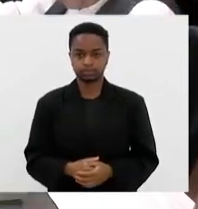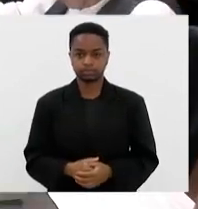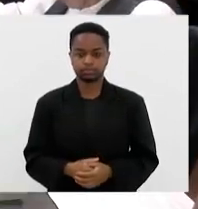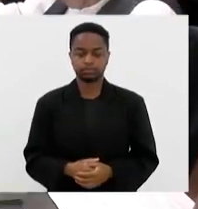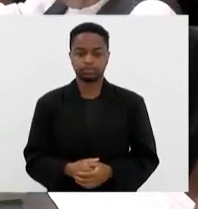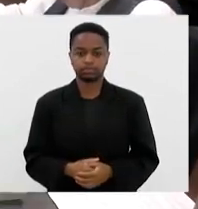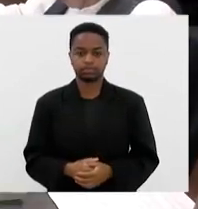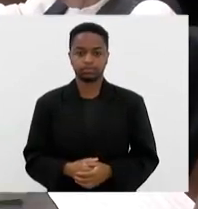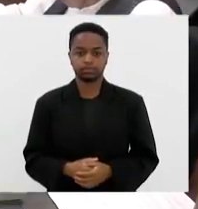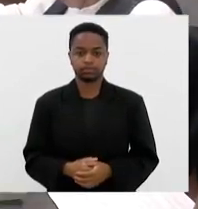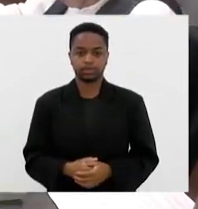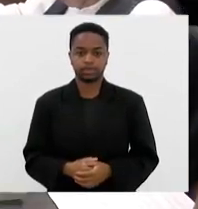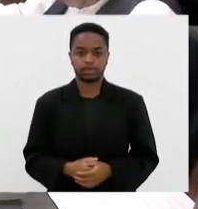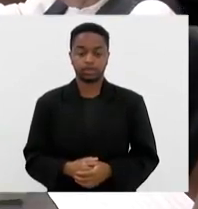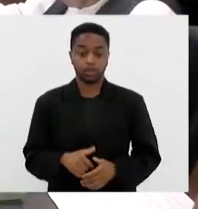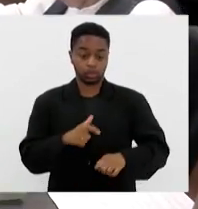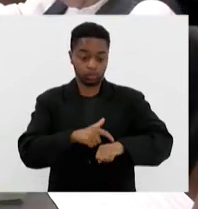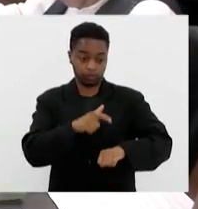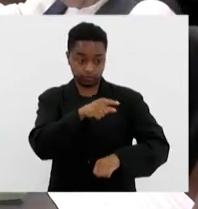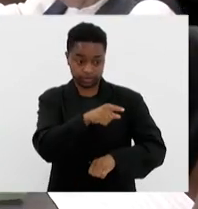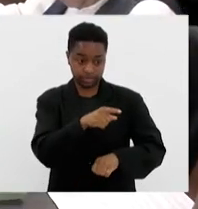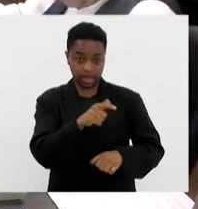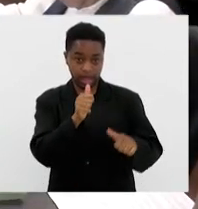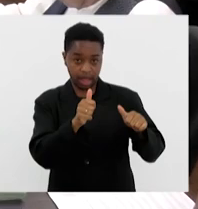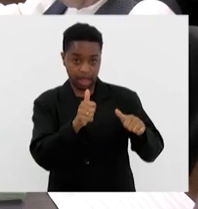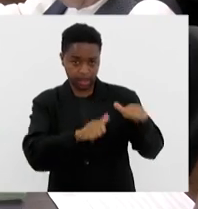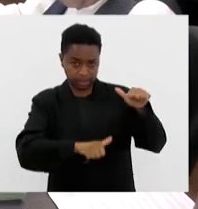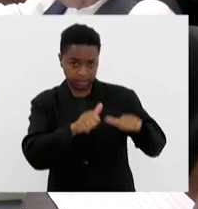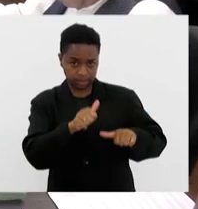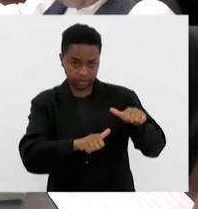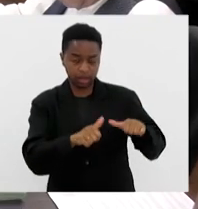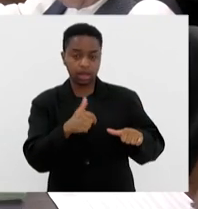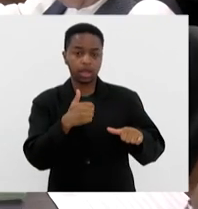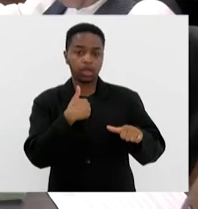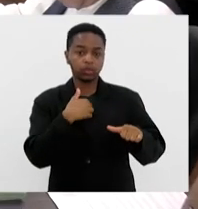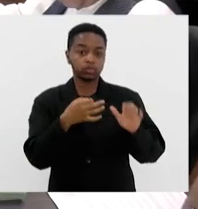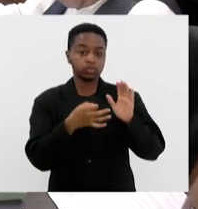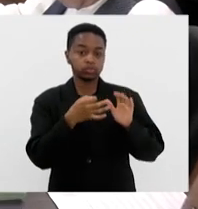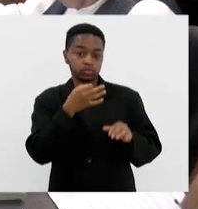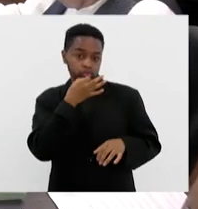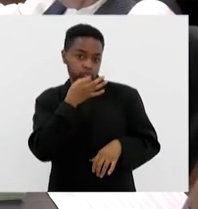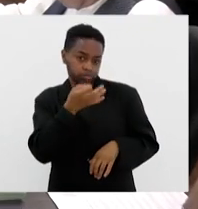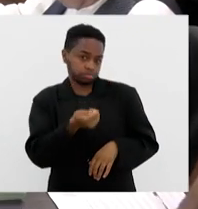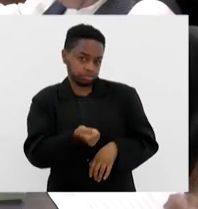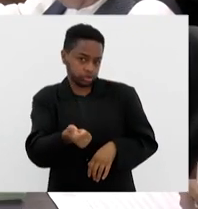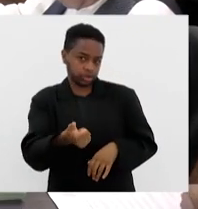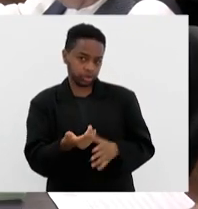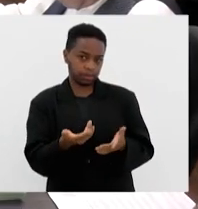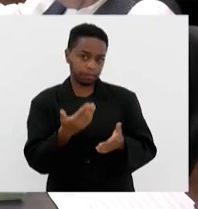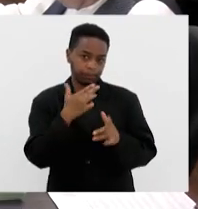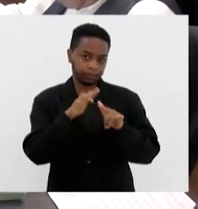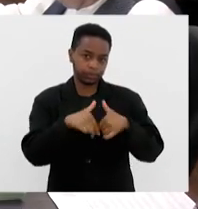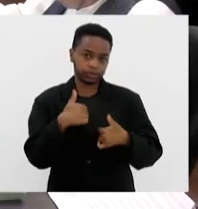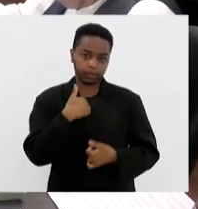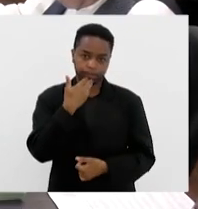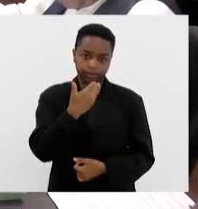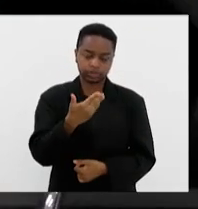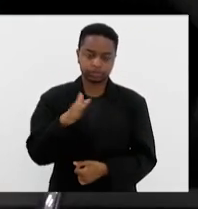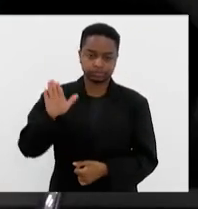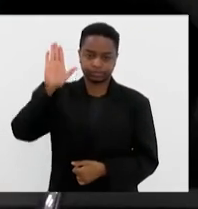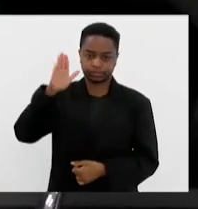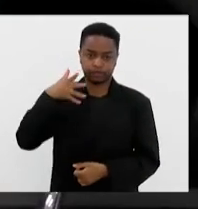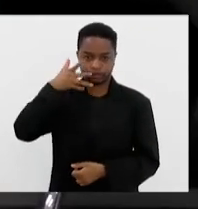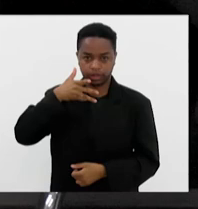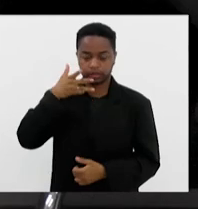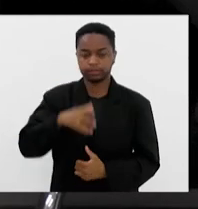o senhor for fazer a análise, só dar uma sugestão à Vossa Excelência, por isso eu tinha pedido para falar, que veja